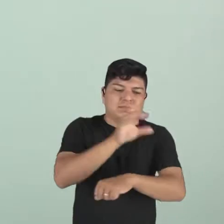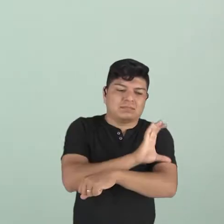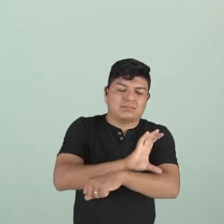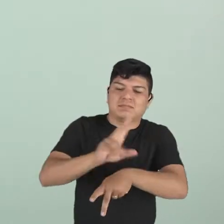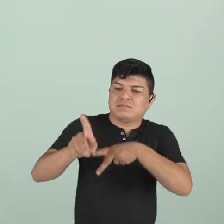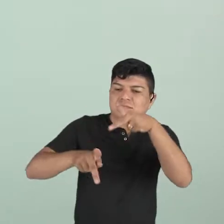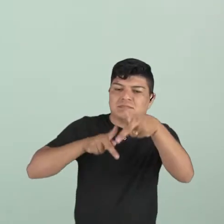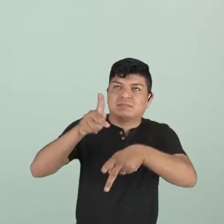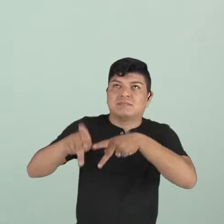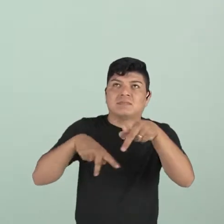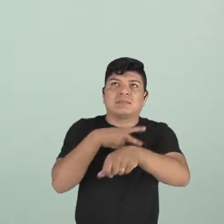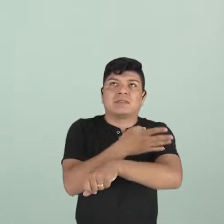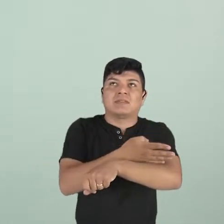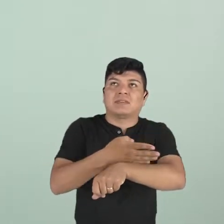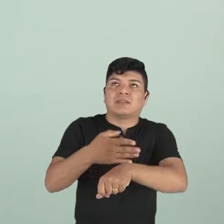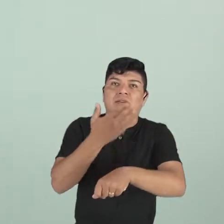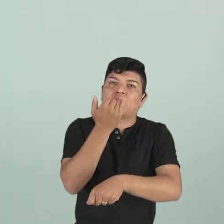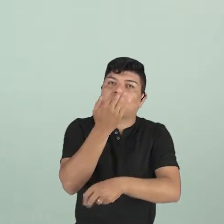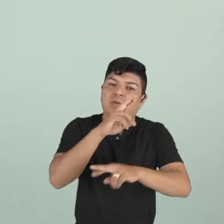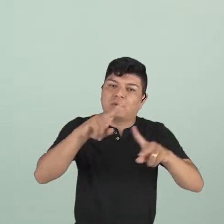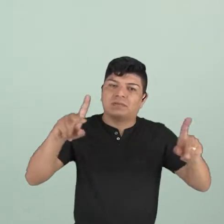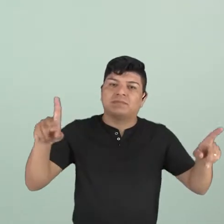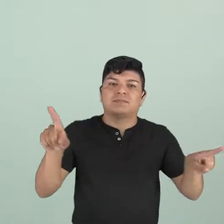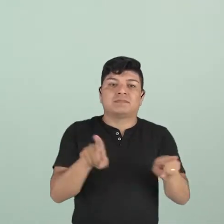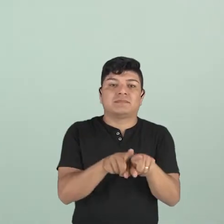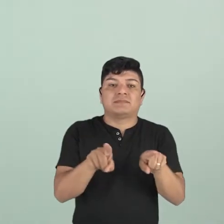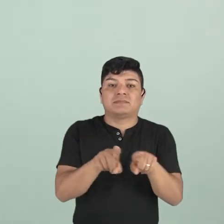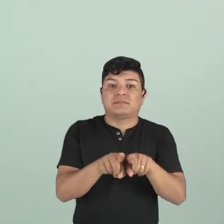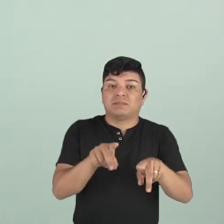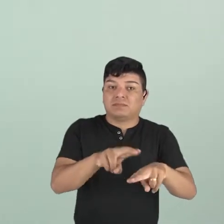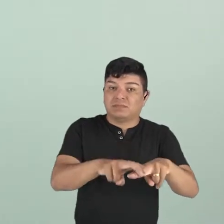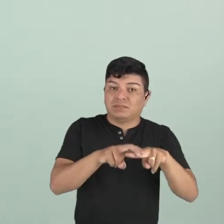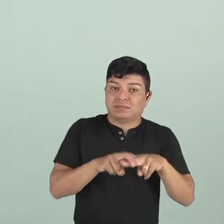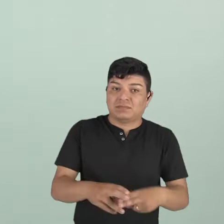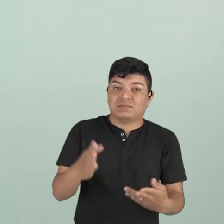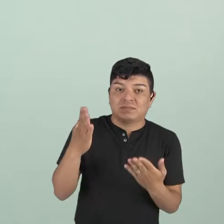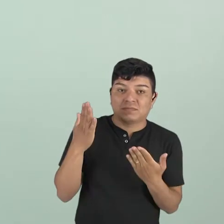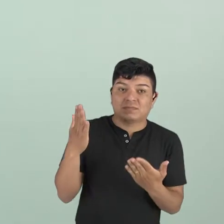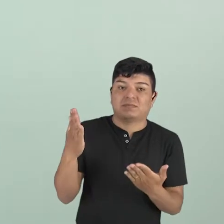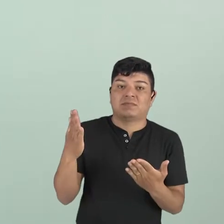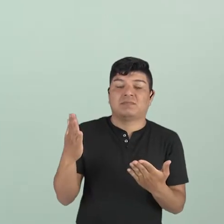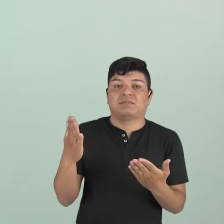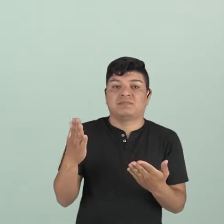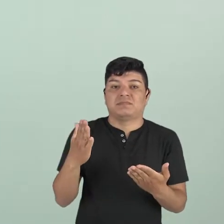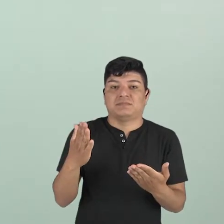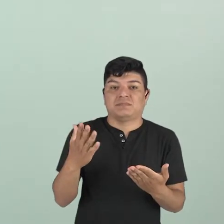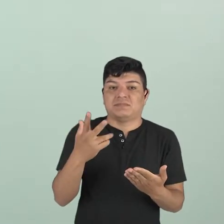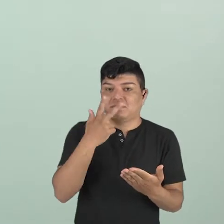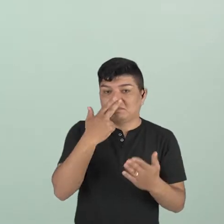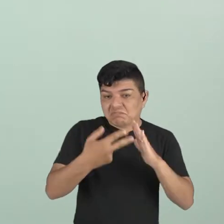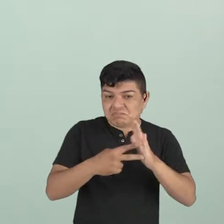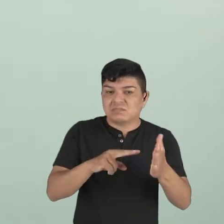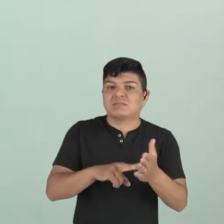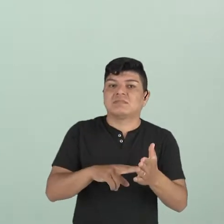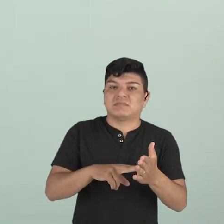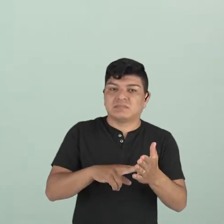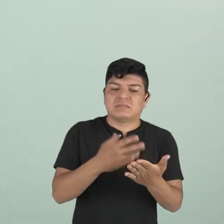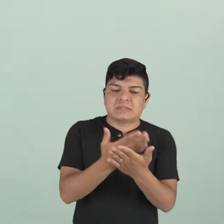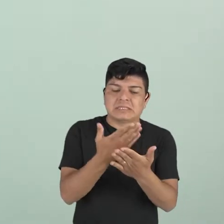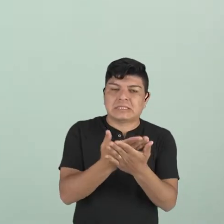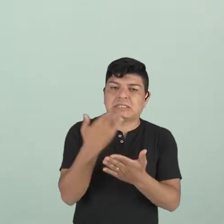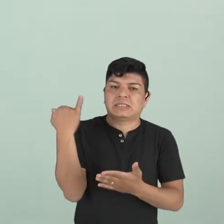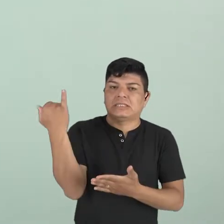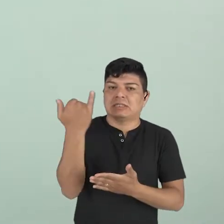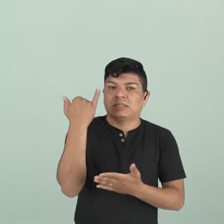outro povo, outros costumes, né, comidas diferentes. Então, nesse campo aí, né, é bem significativo estudar a língua espanhola, porque